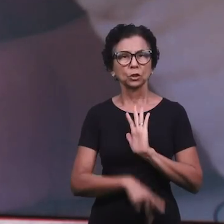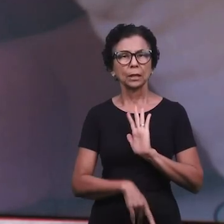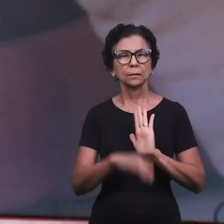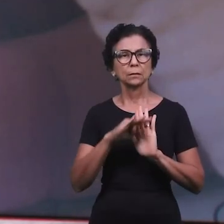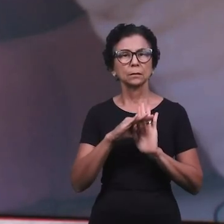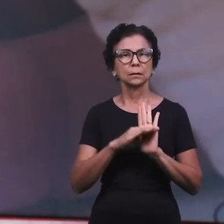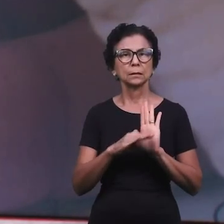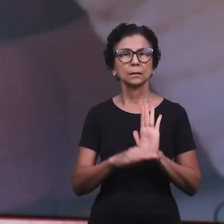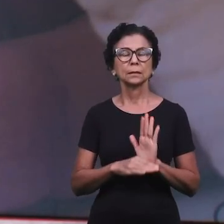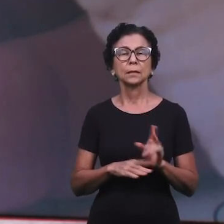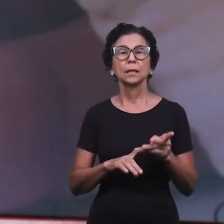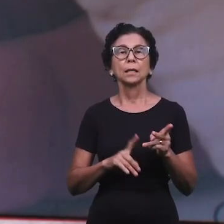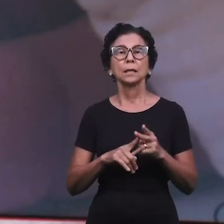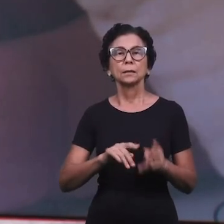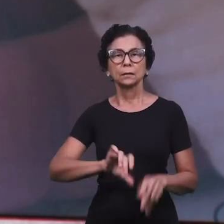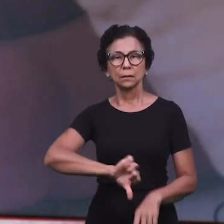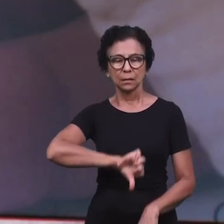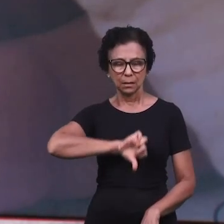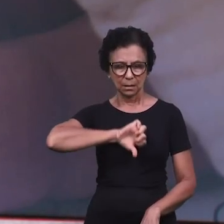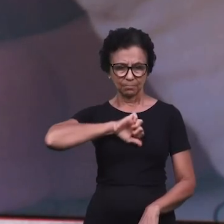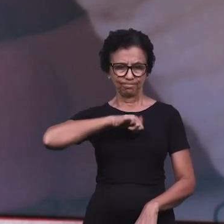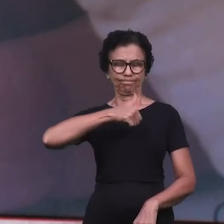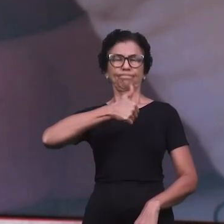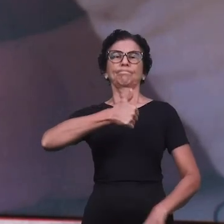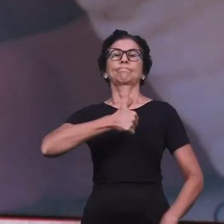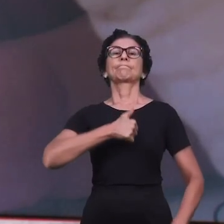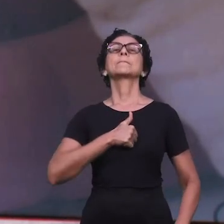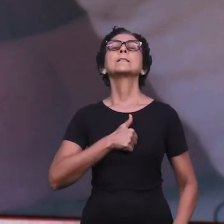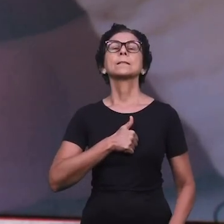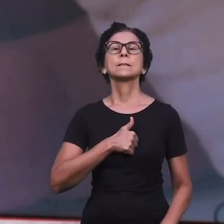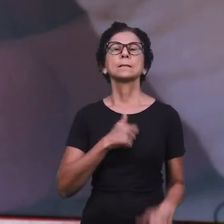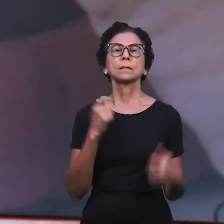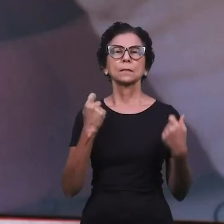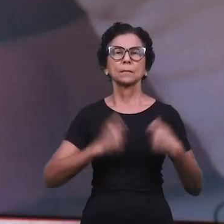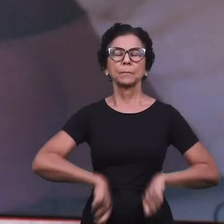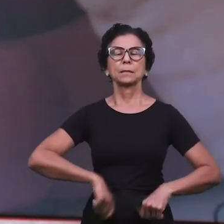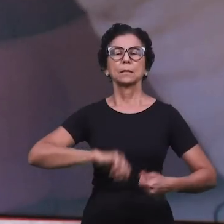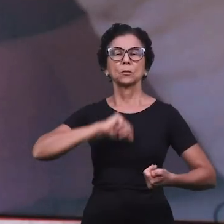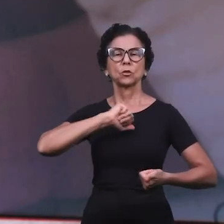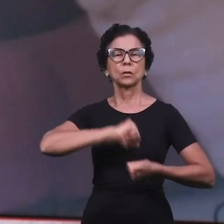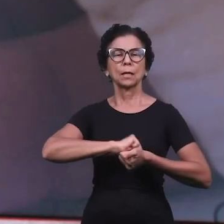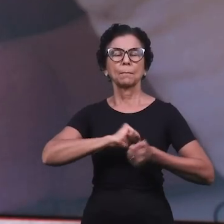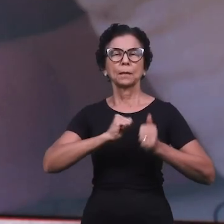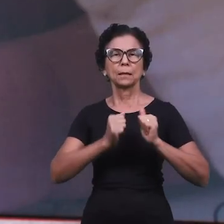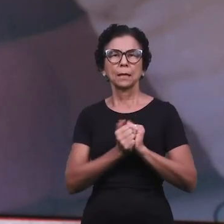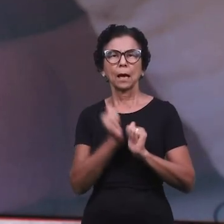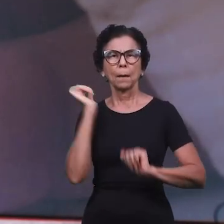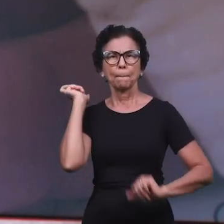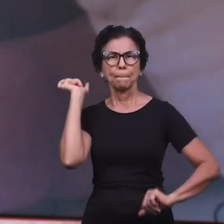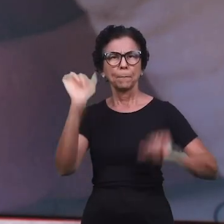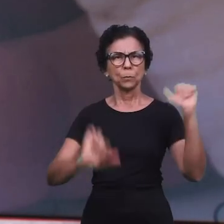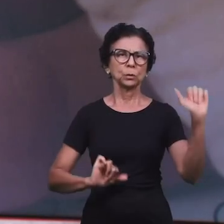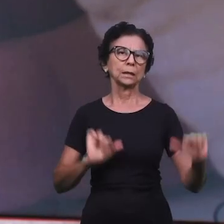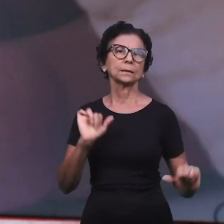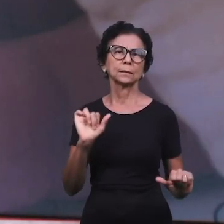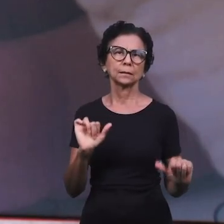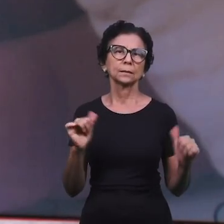tem resiliência, ou seja, aquela capacidade de se adaptar a mudanças no cenário,